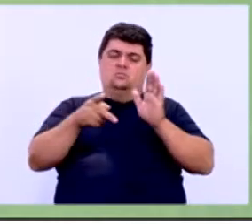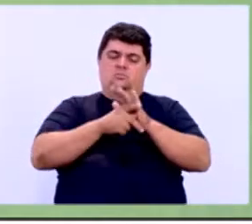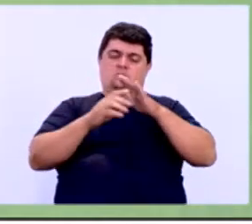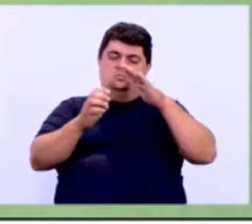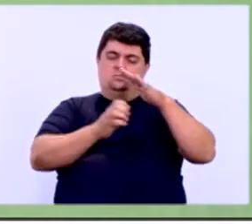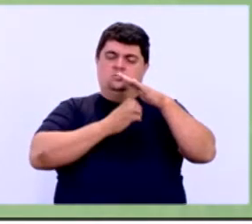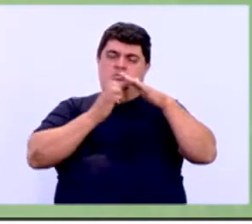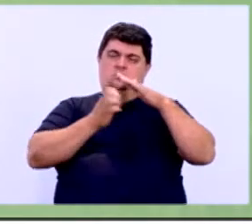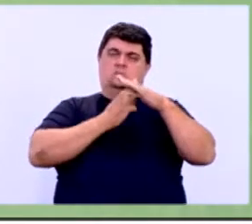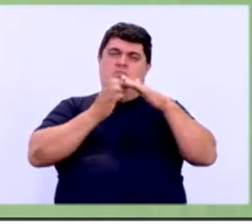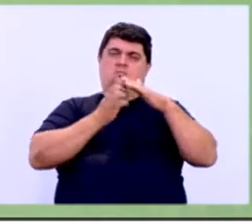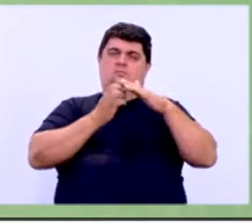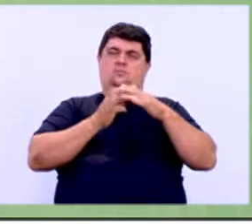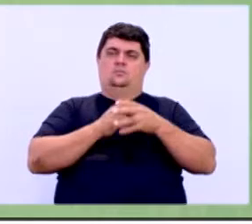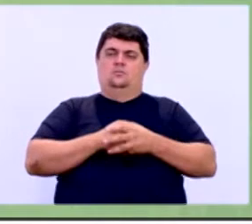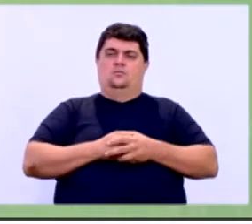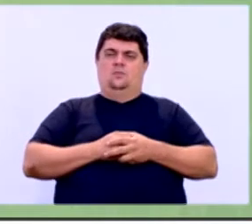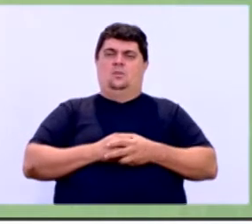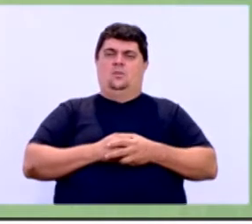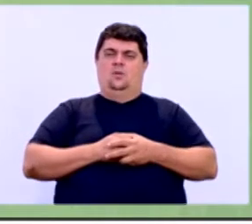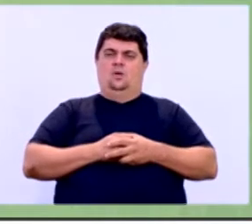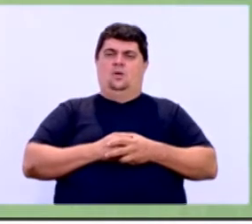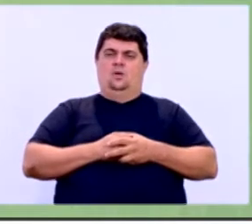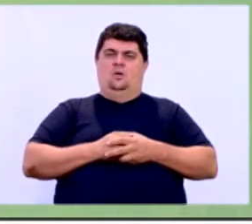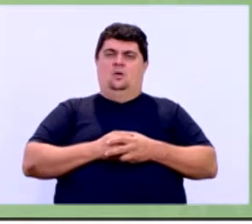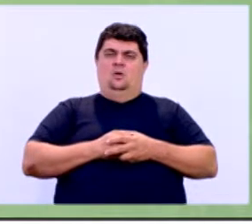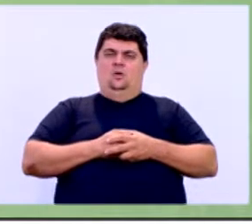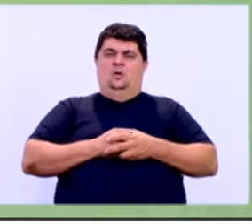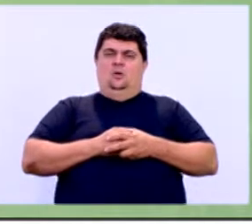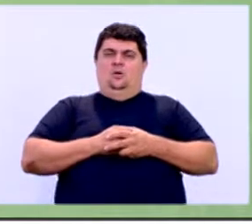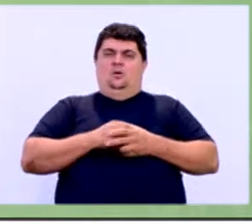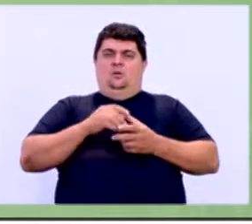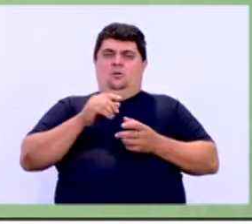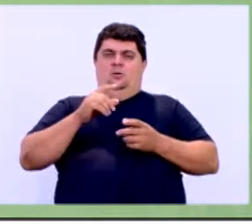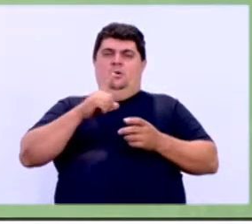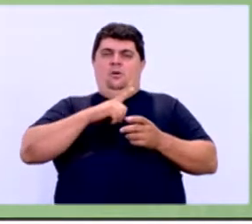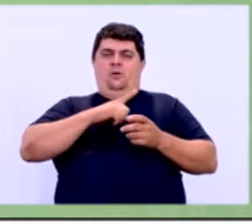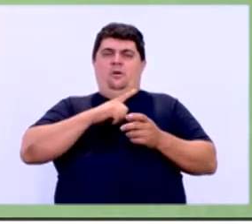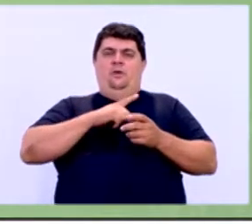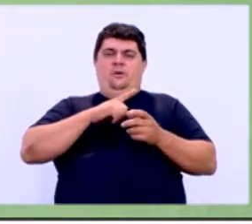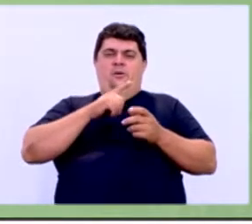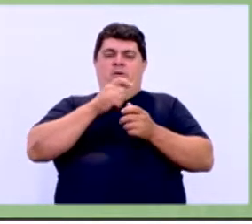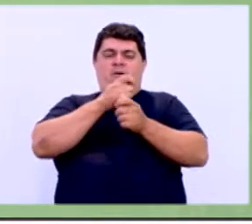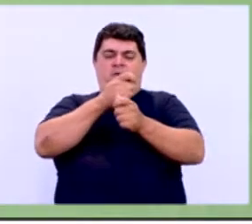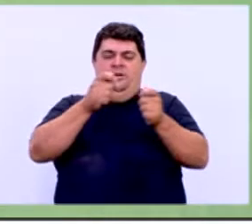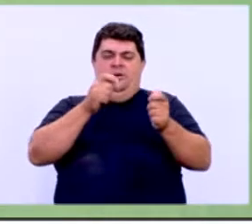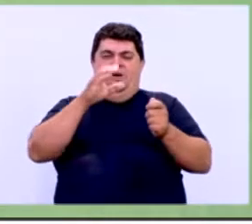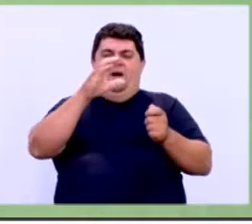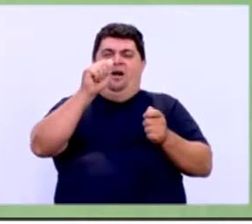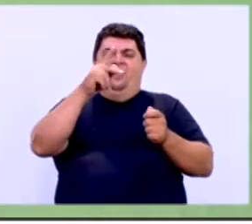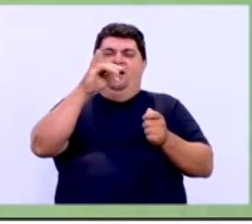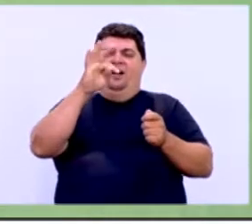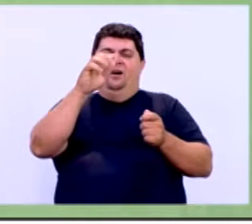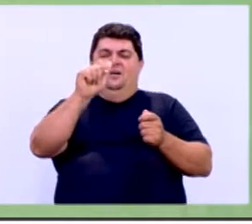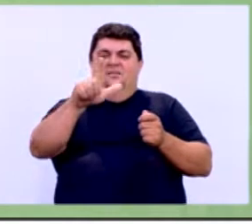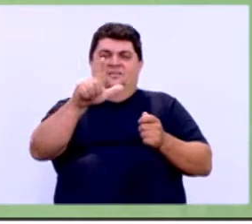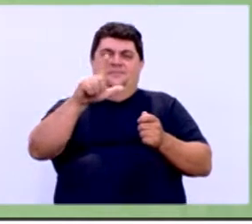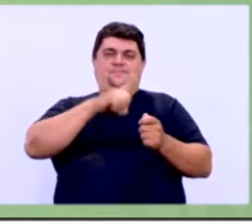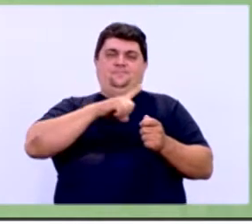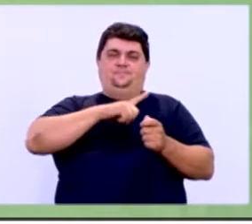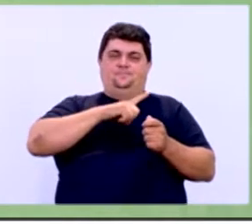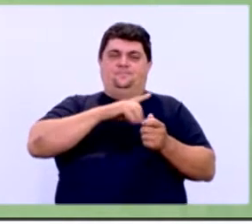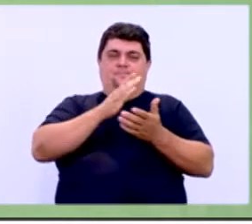na operação da empresa. Então, esses gastos de capital, eles geralmente são